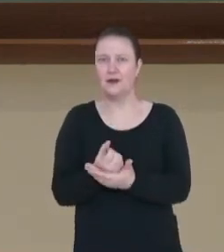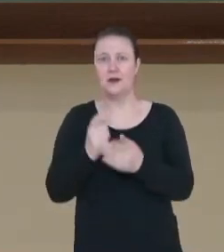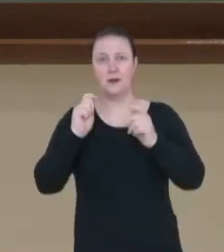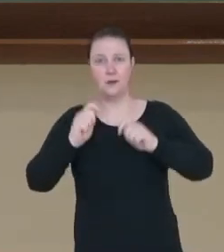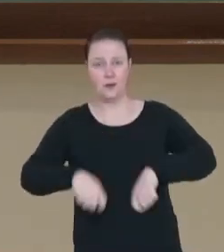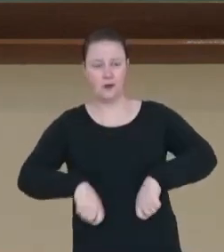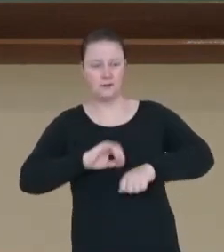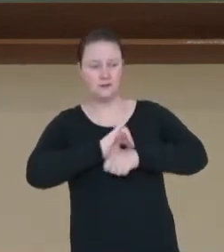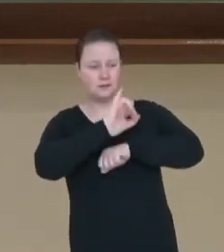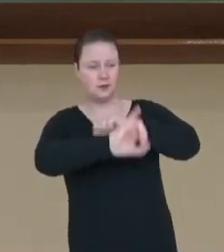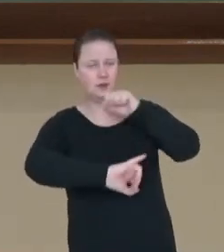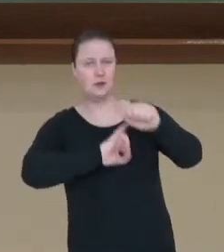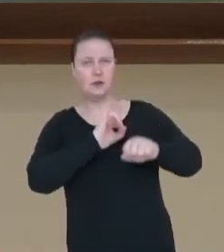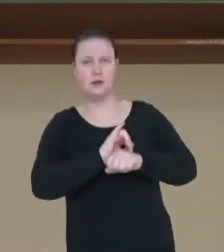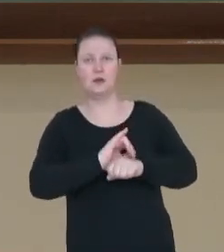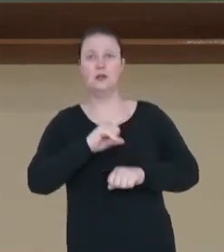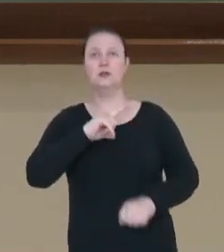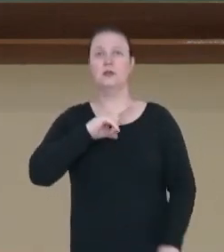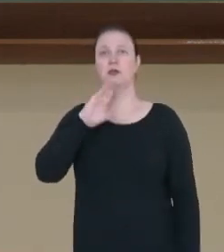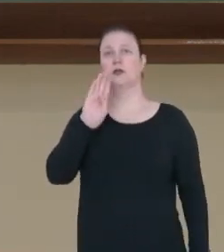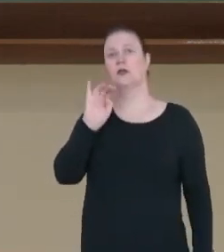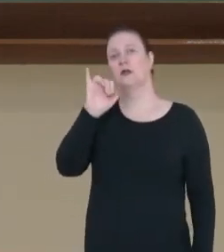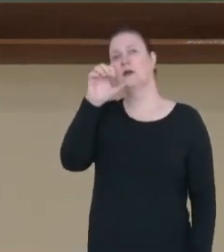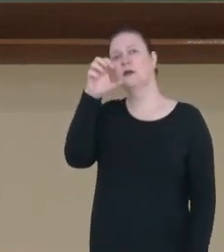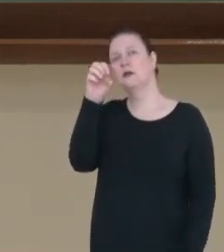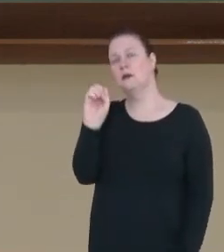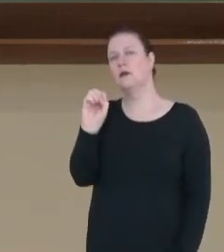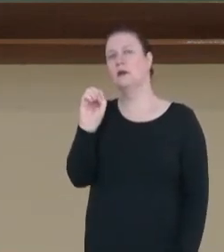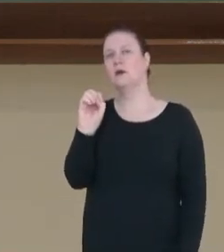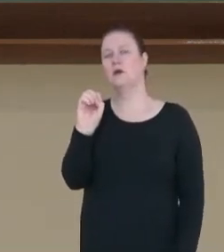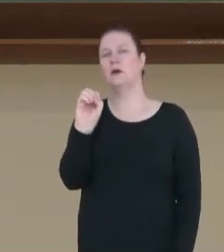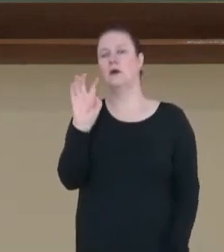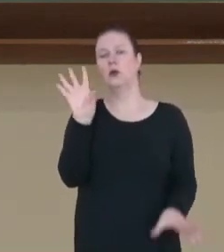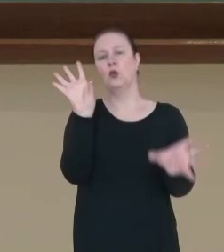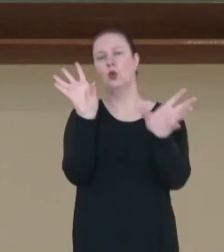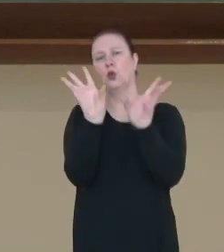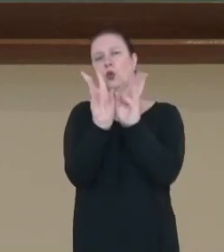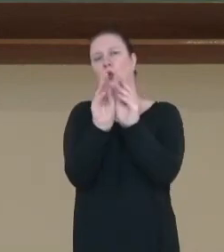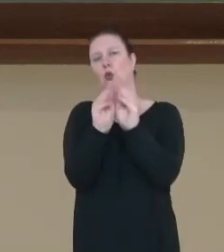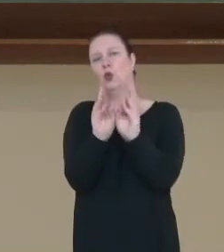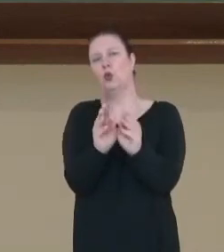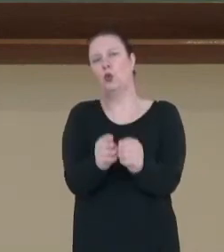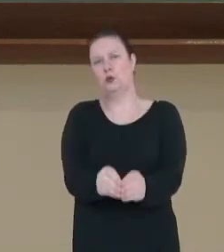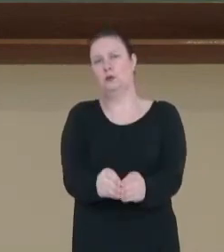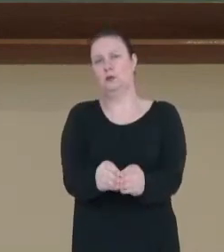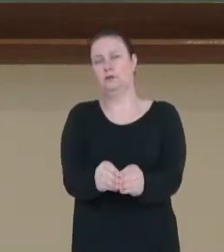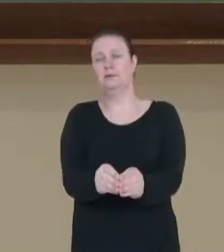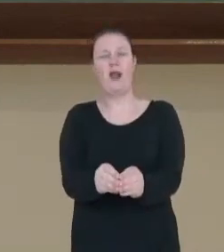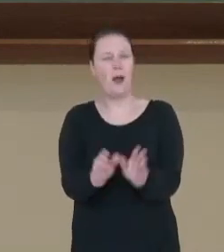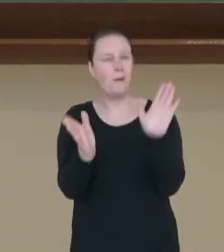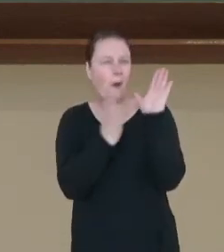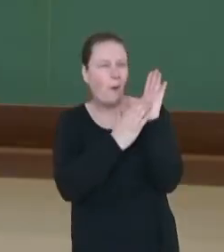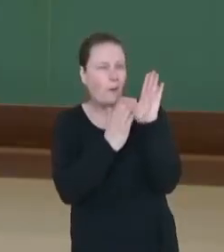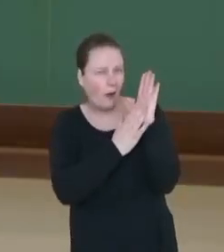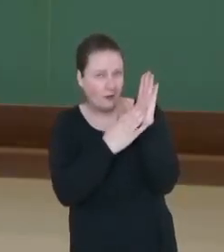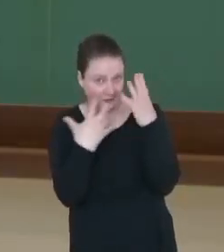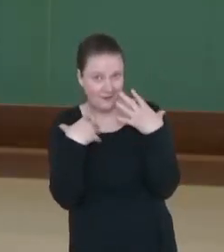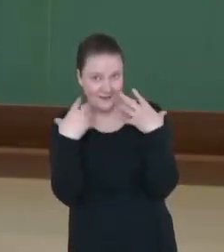internet, pessoas fazem a bio, que é uma biografia resumidinha. Que tal essa proposta?